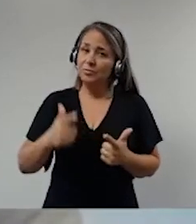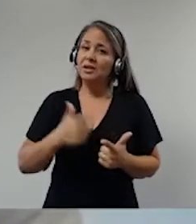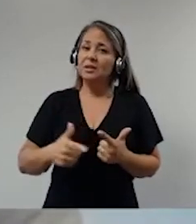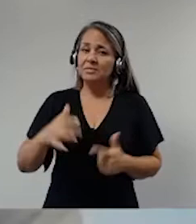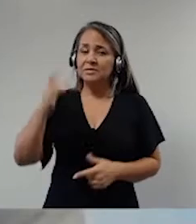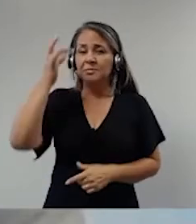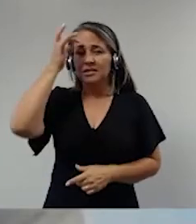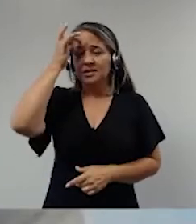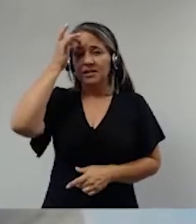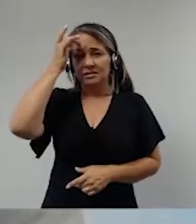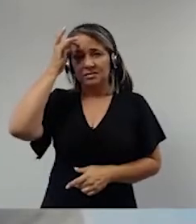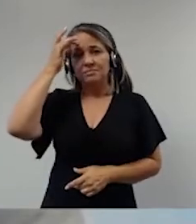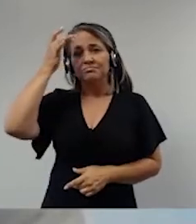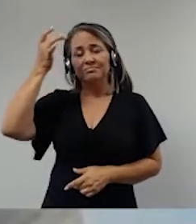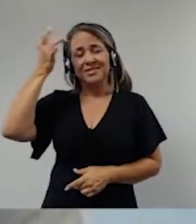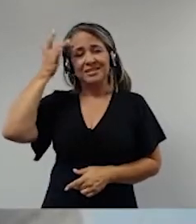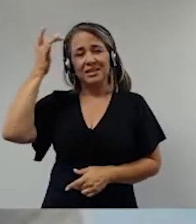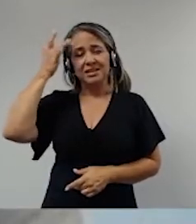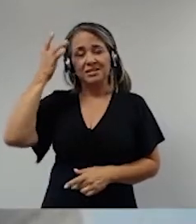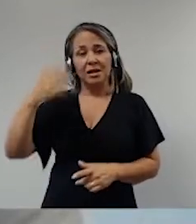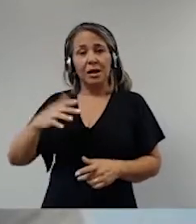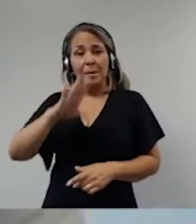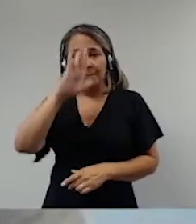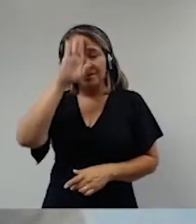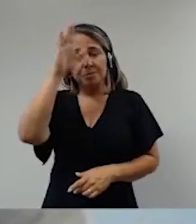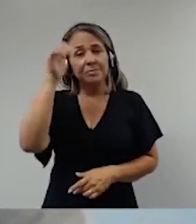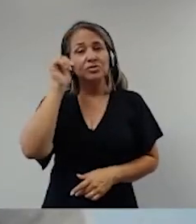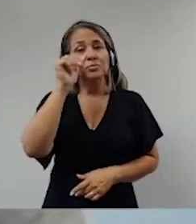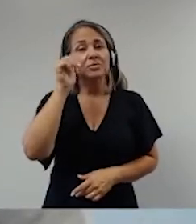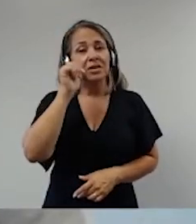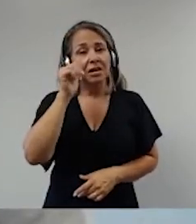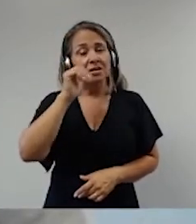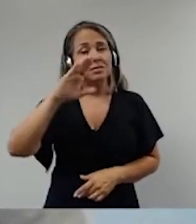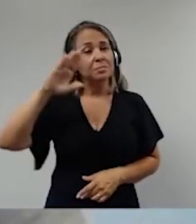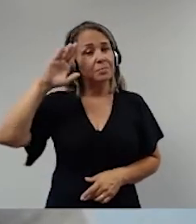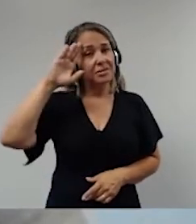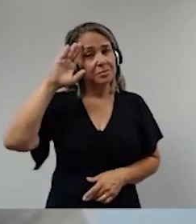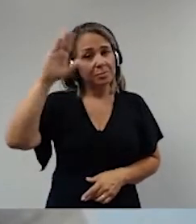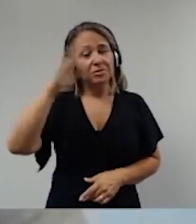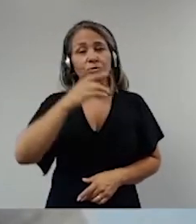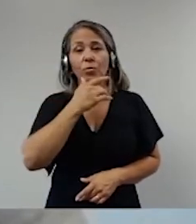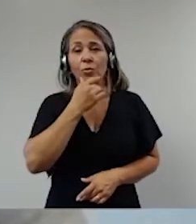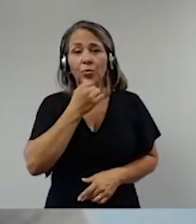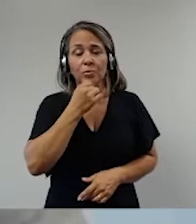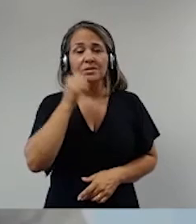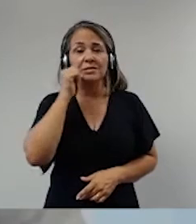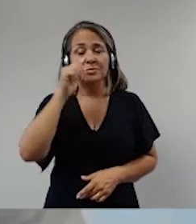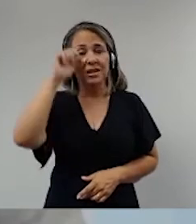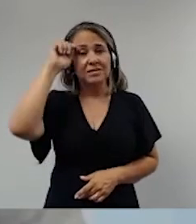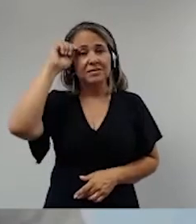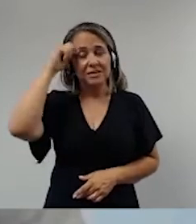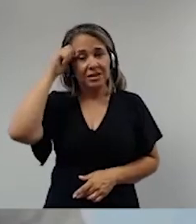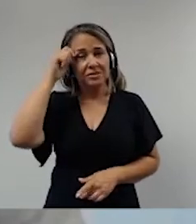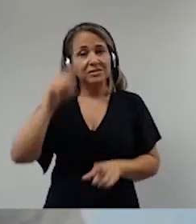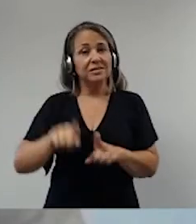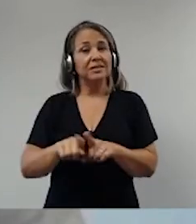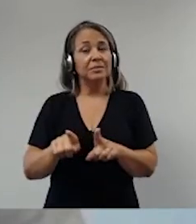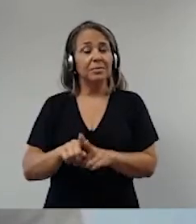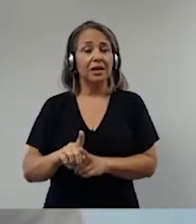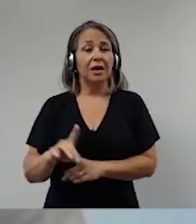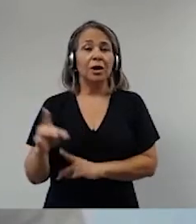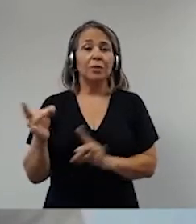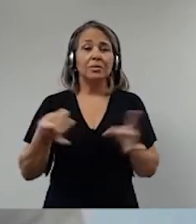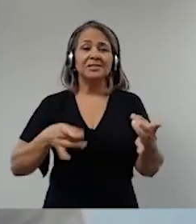mental, principalmente mulheres, principalmente homens e mulheres negros homossexuais